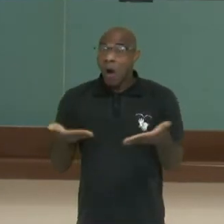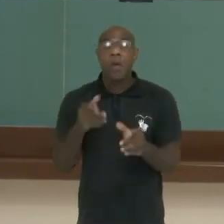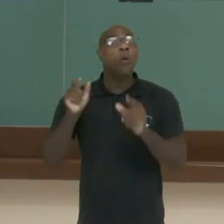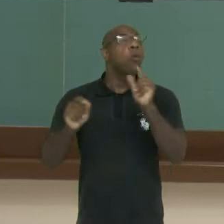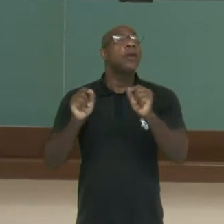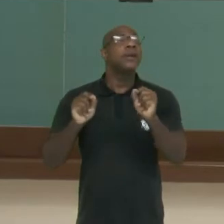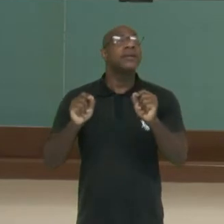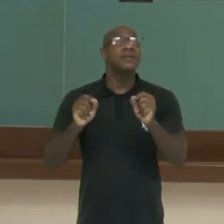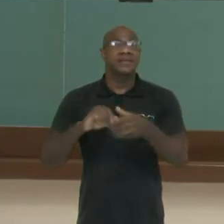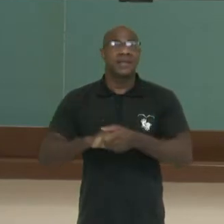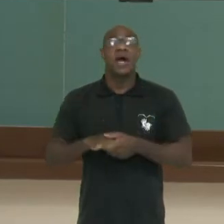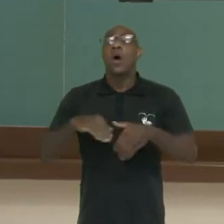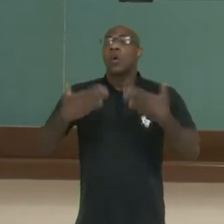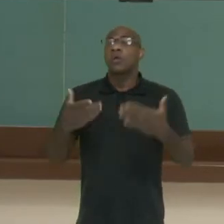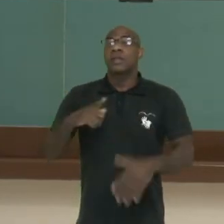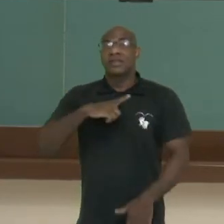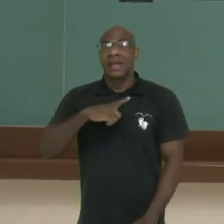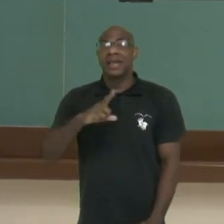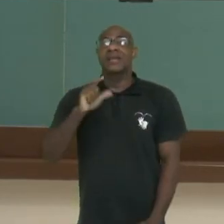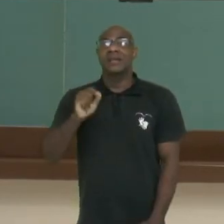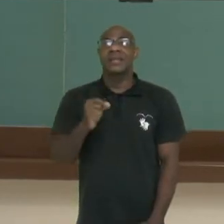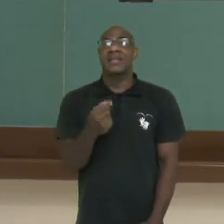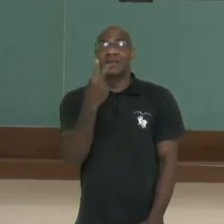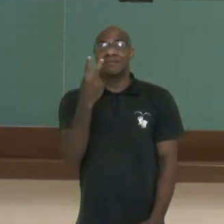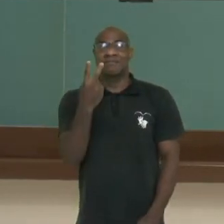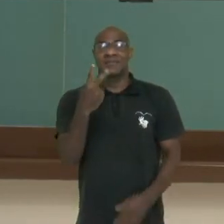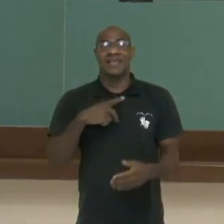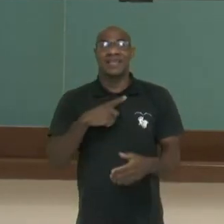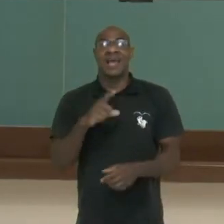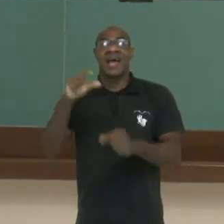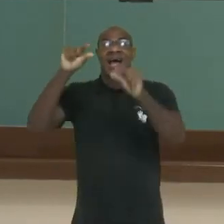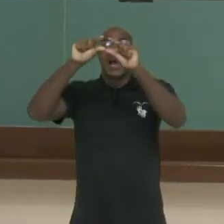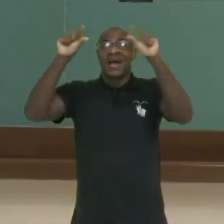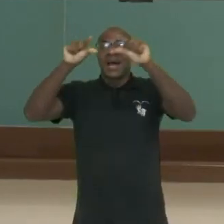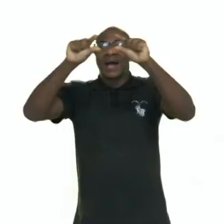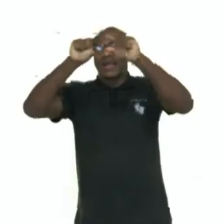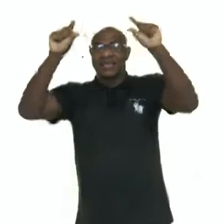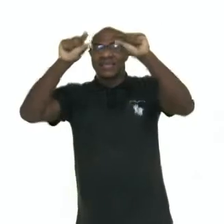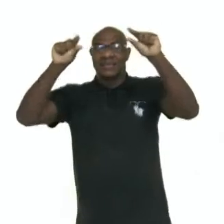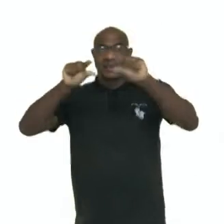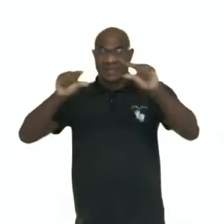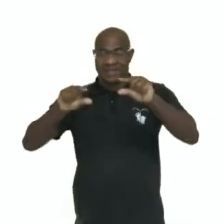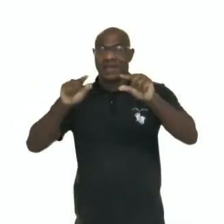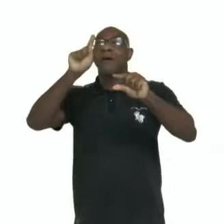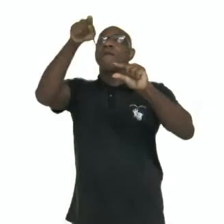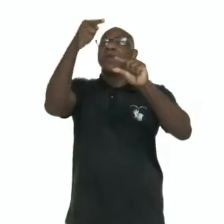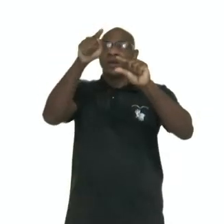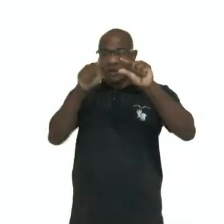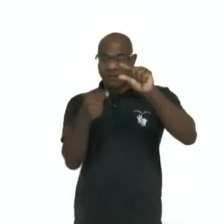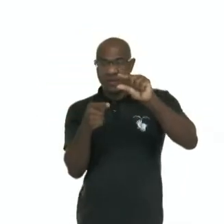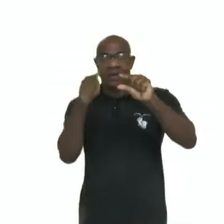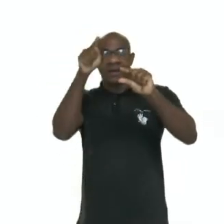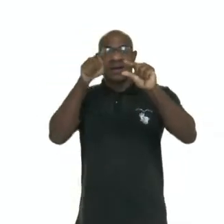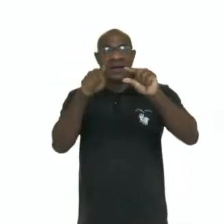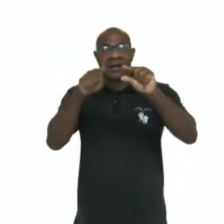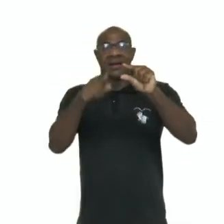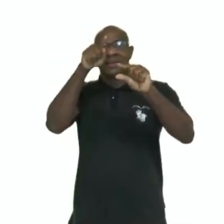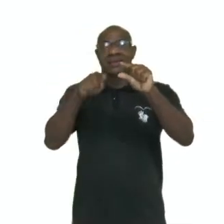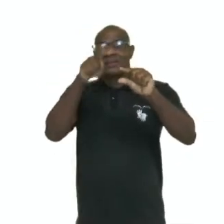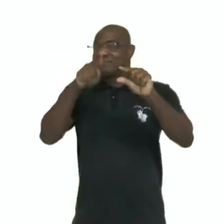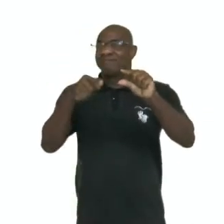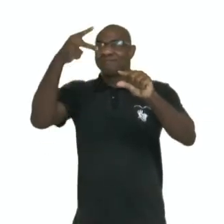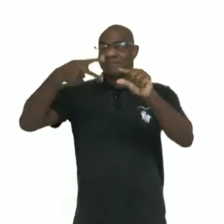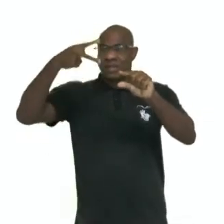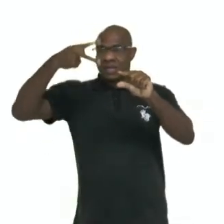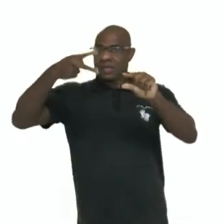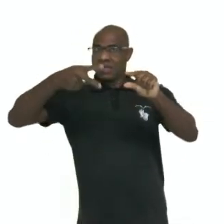Agora, quando a gente tem ali, ó, duas casas decimais aqui nesse caso, dessa multiplicação, por exemplo, 4,12